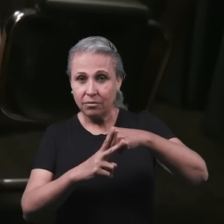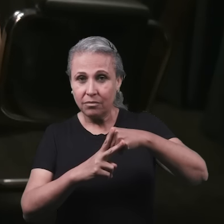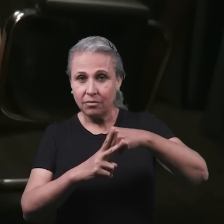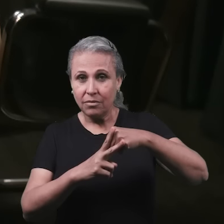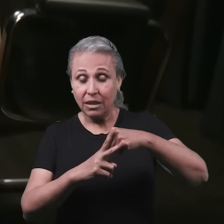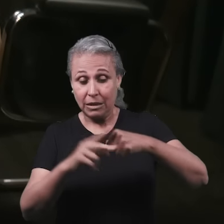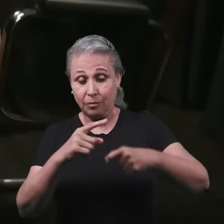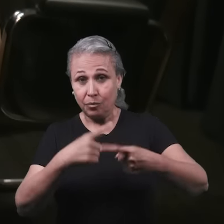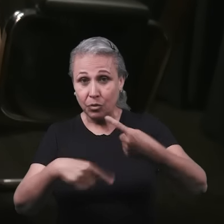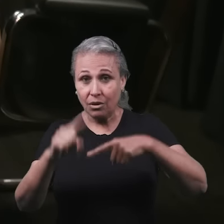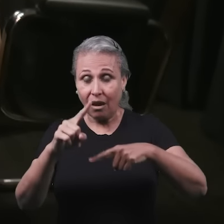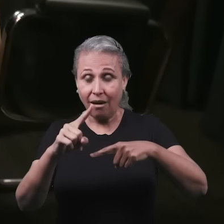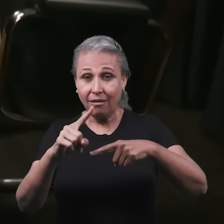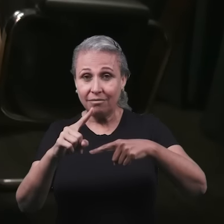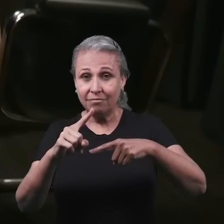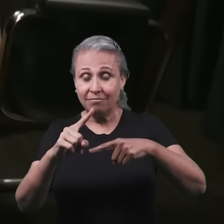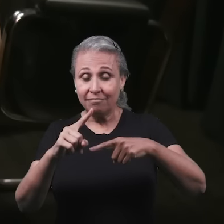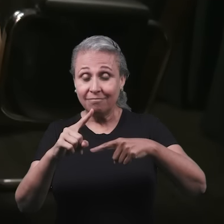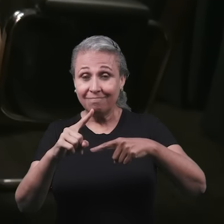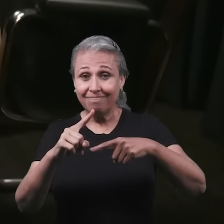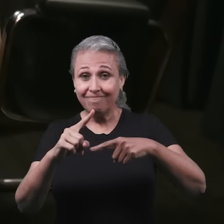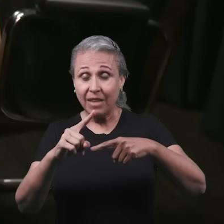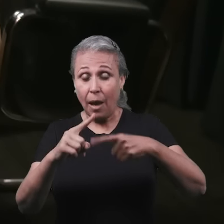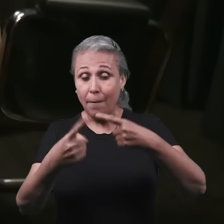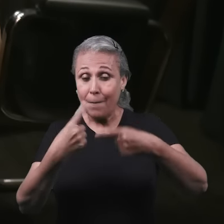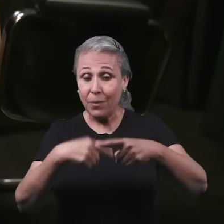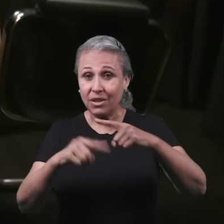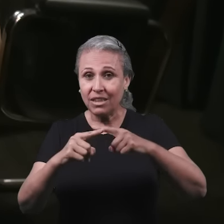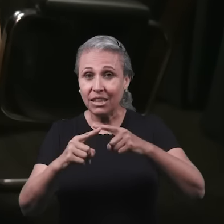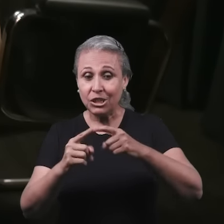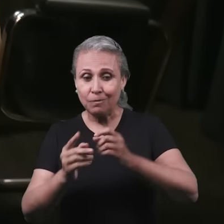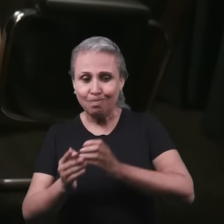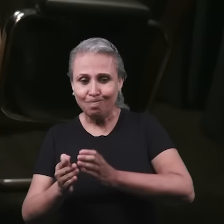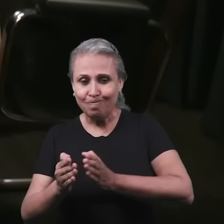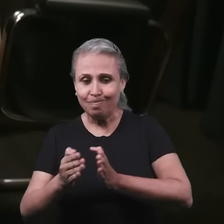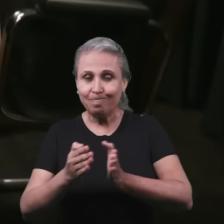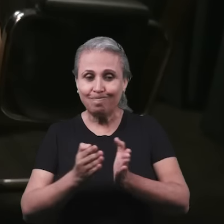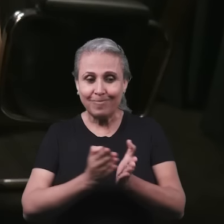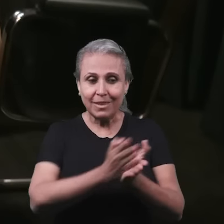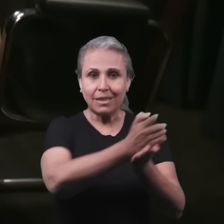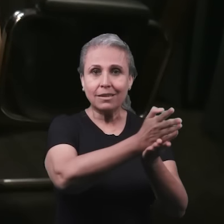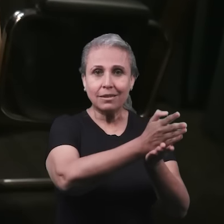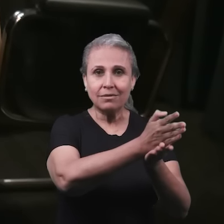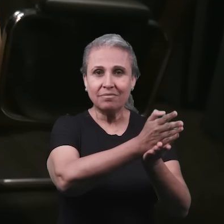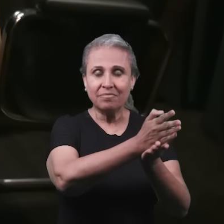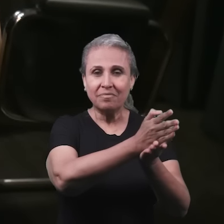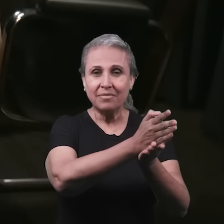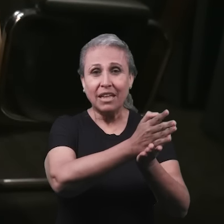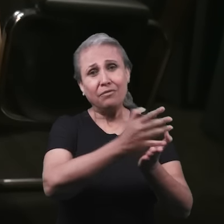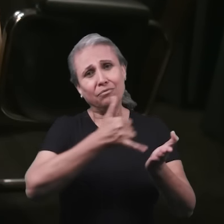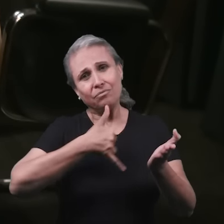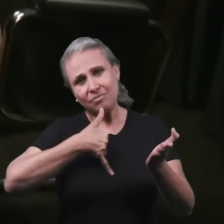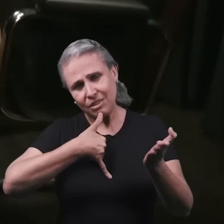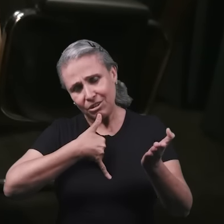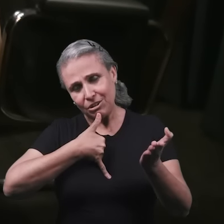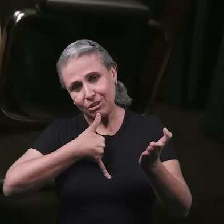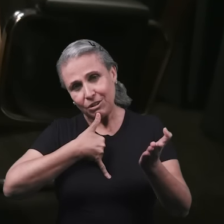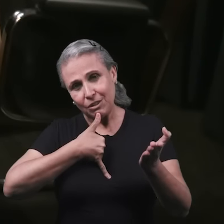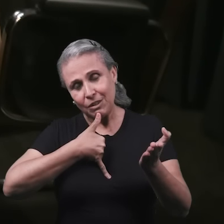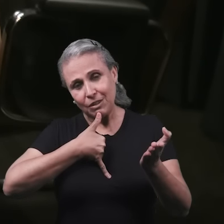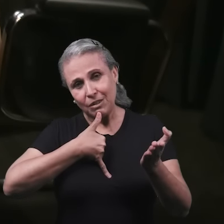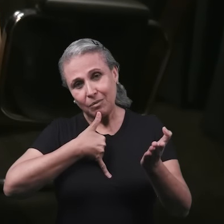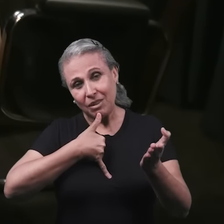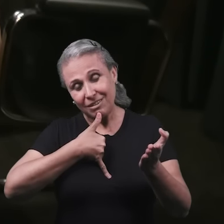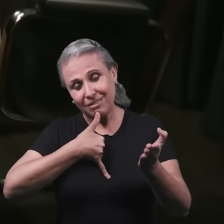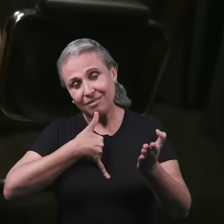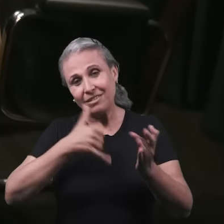de direção, não um novo comportamento, né? Judas, ele se entristeceu pelo erro, Marcos, mas não voltou para